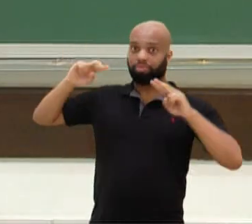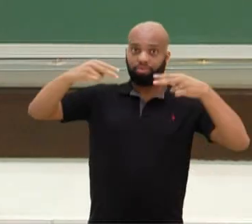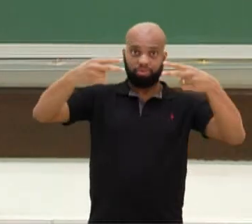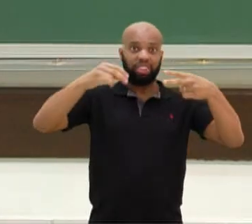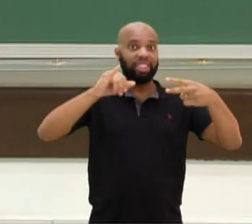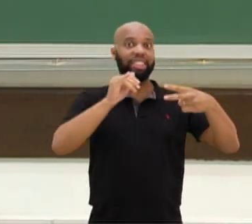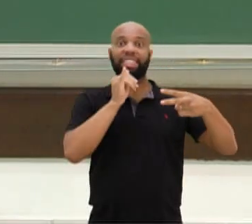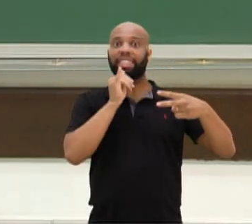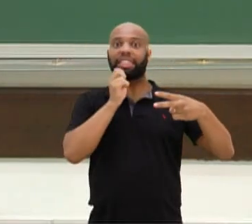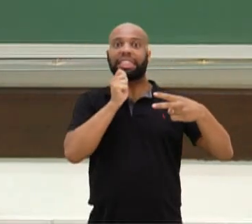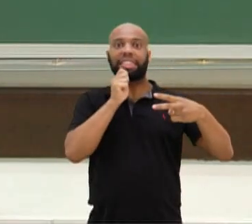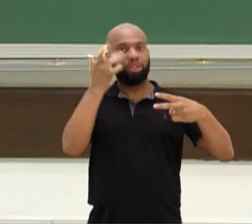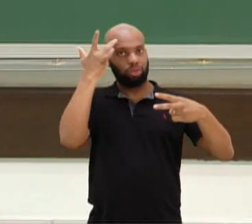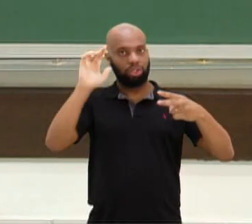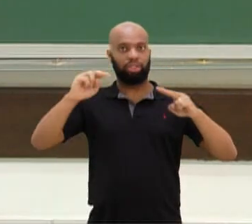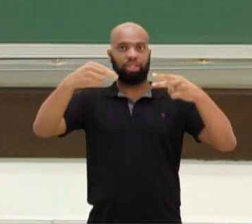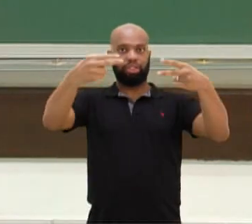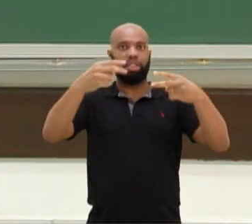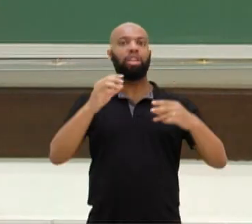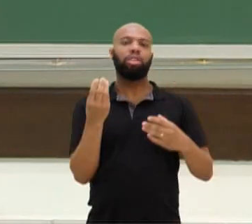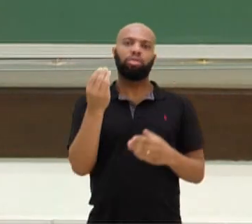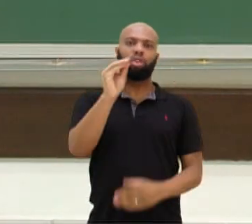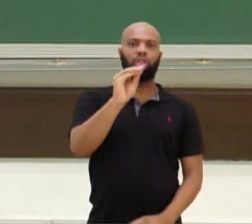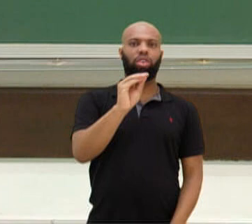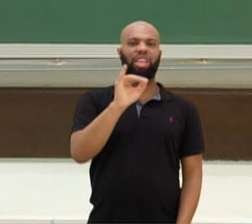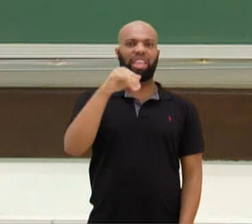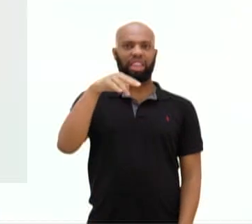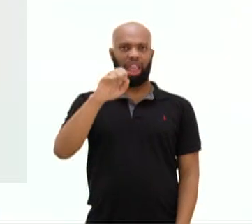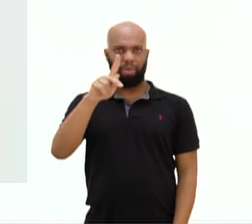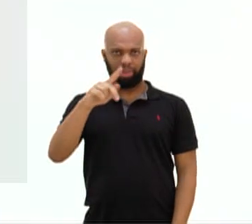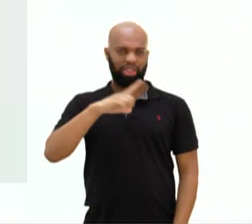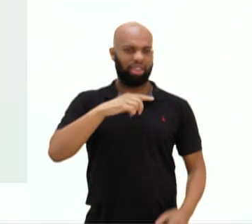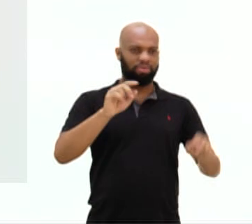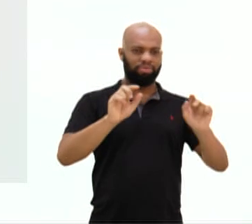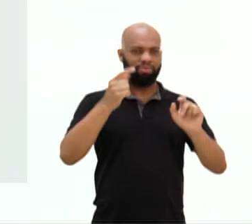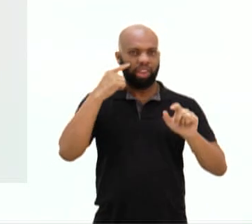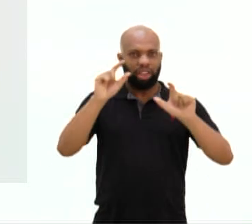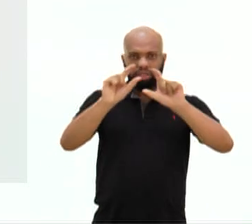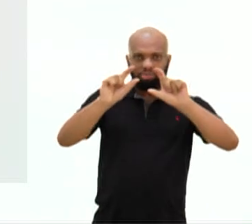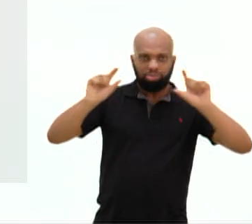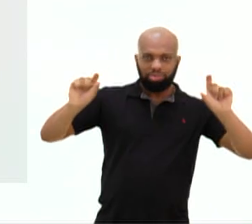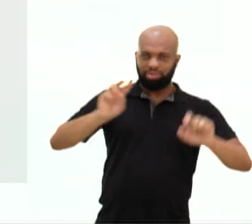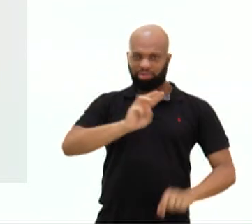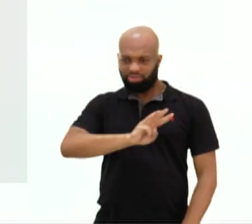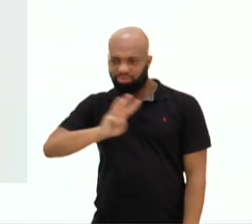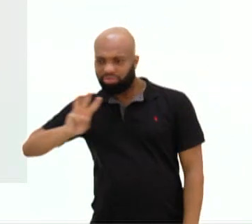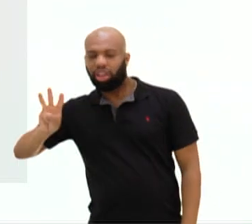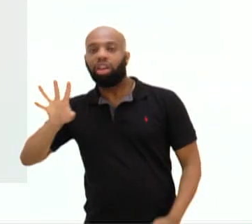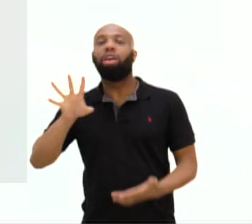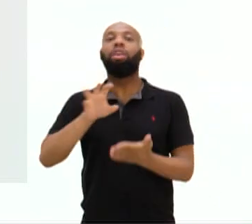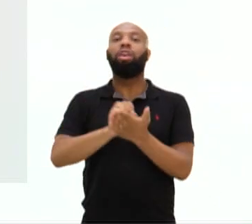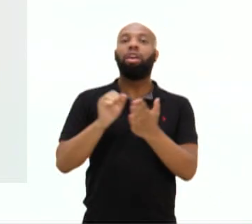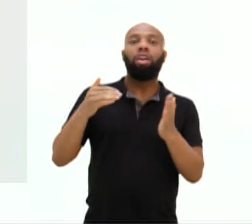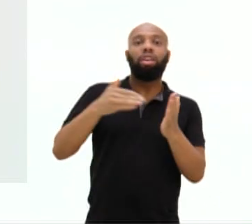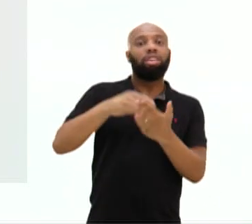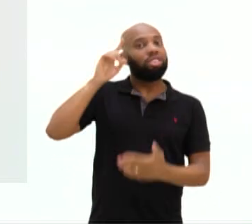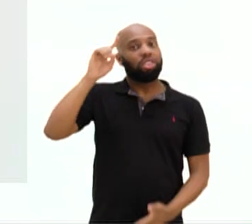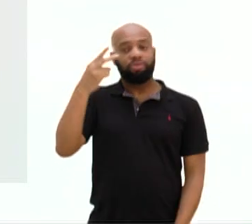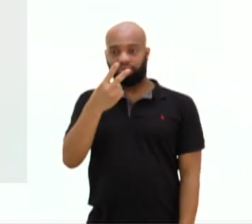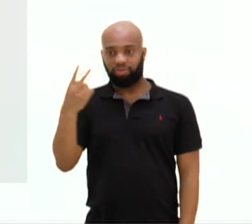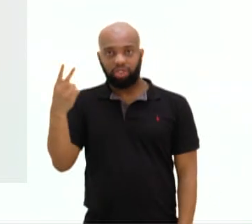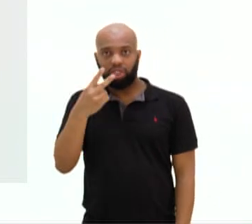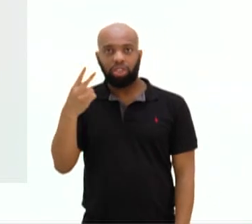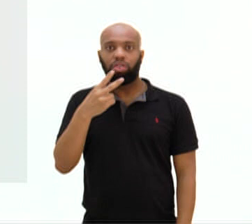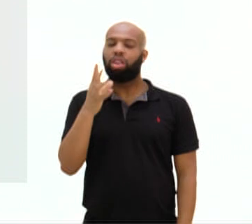quem não sabe ainda, coloca lá Enem, INEP, lá no Google já vai aparecer para vocês. A inscrição só até dia 22, então